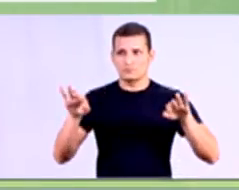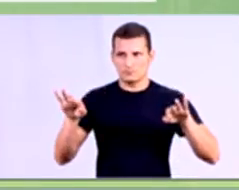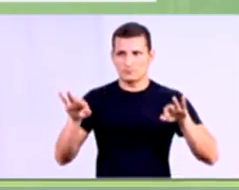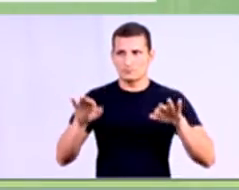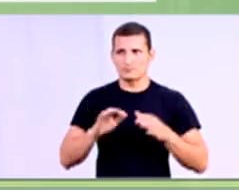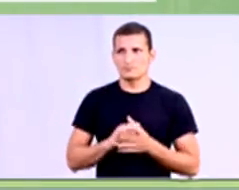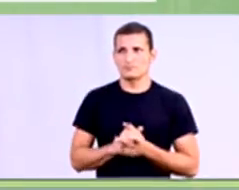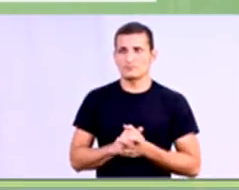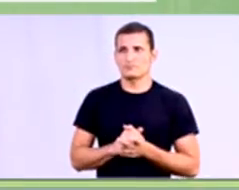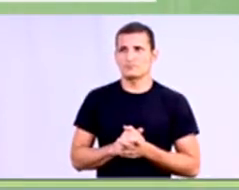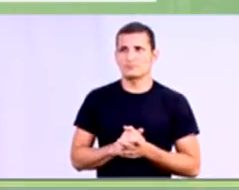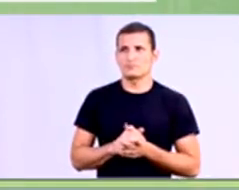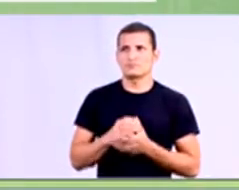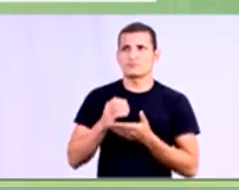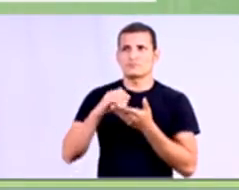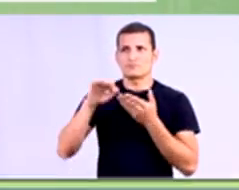separado,